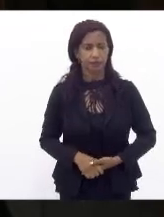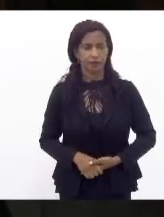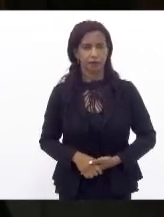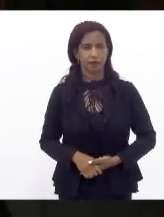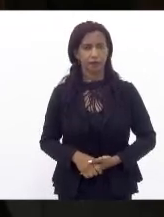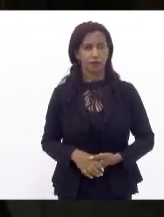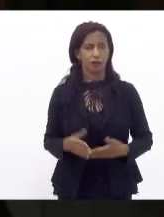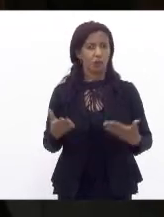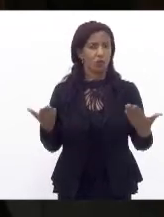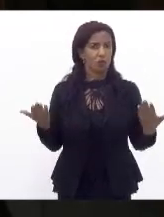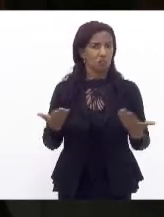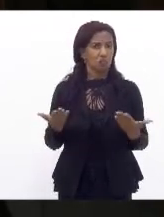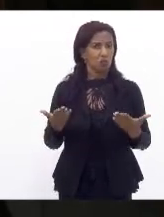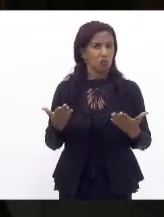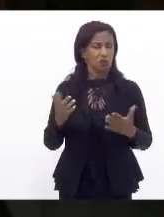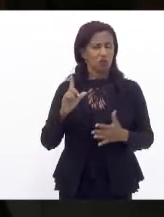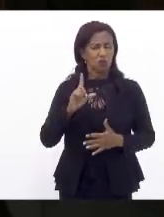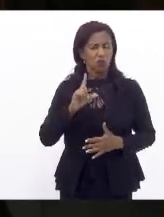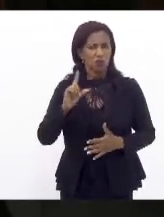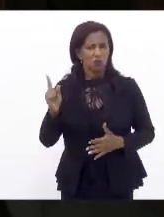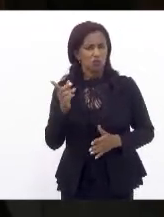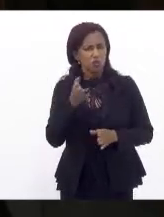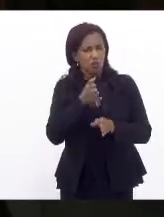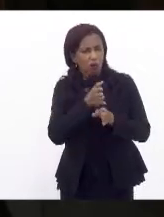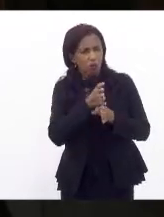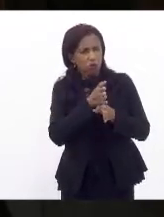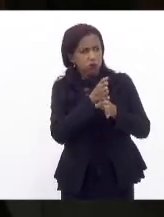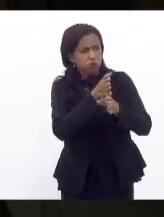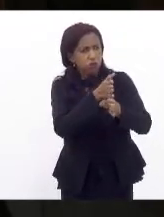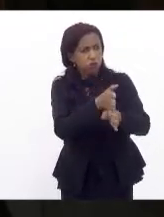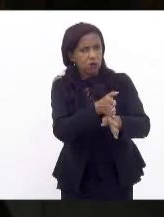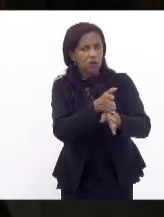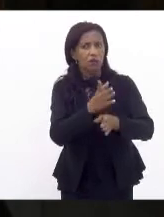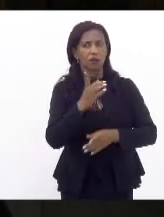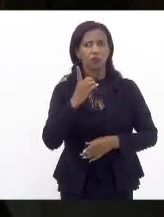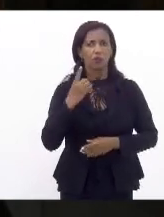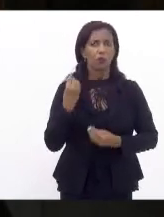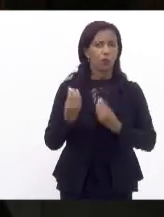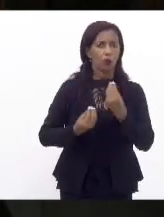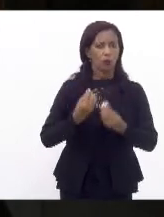Hoje eu não quero fugir desse norte, senhora presidente, como deputado,